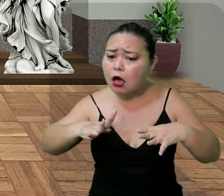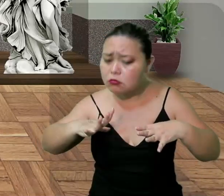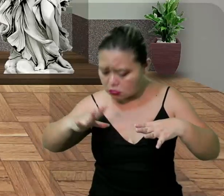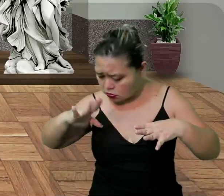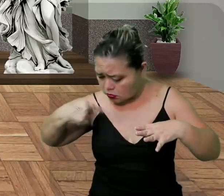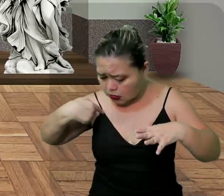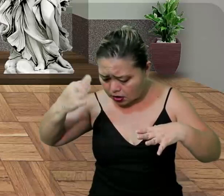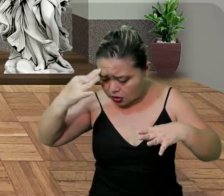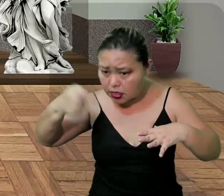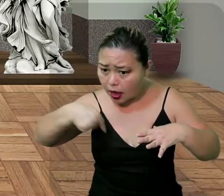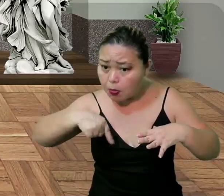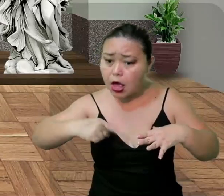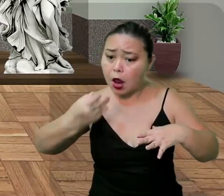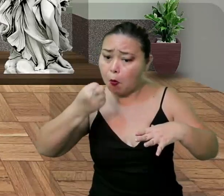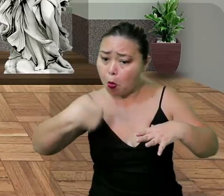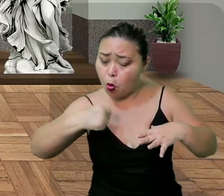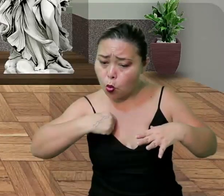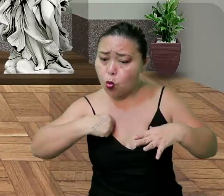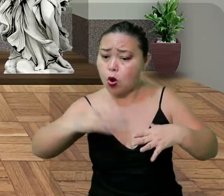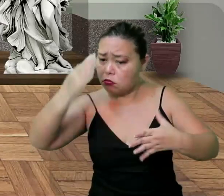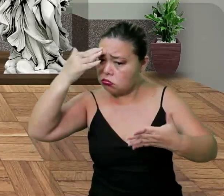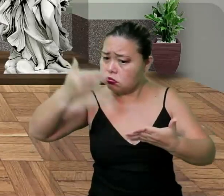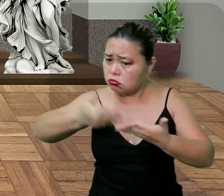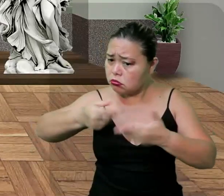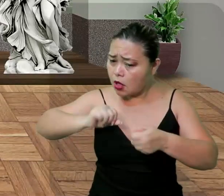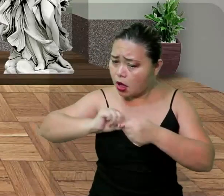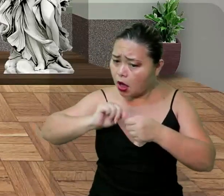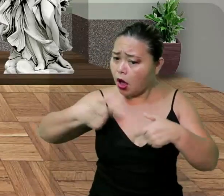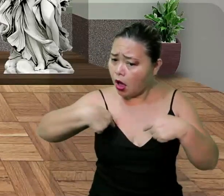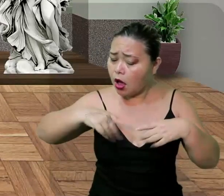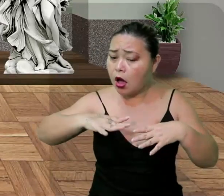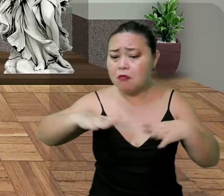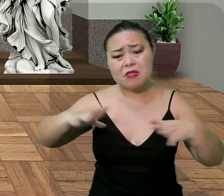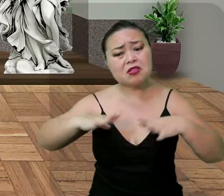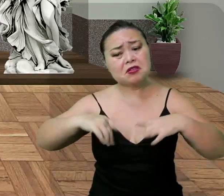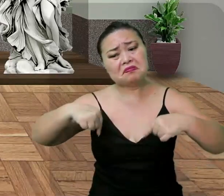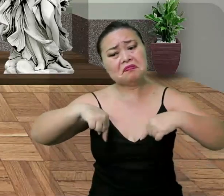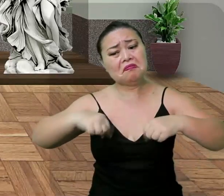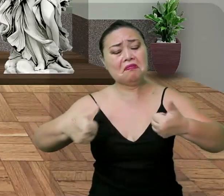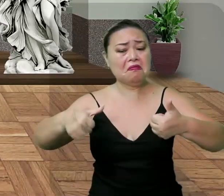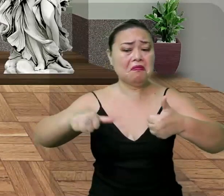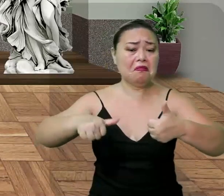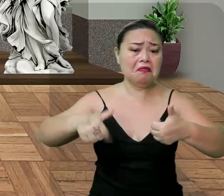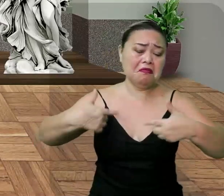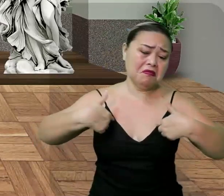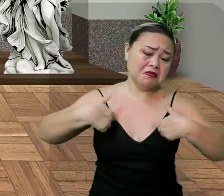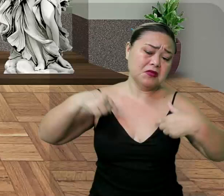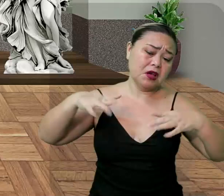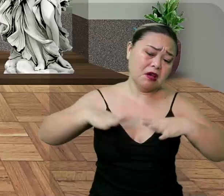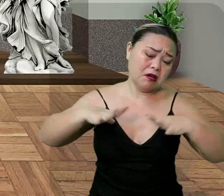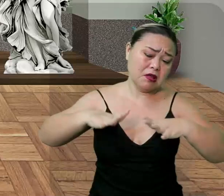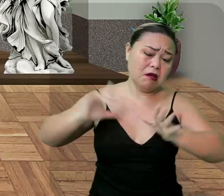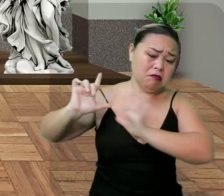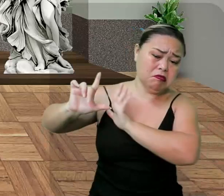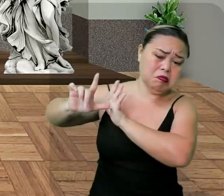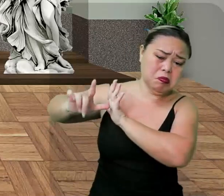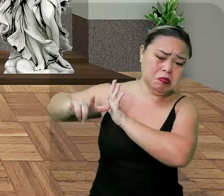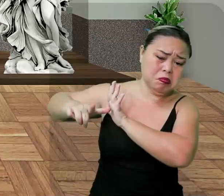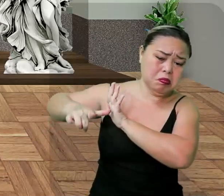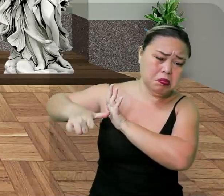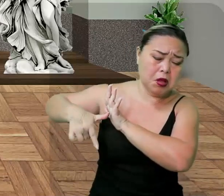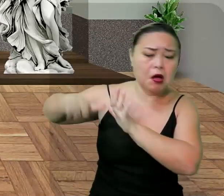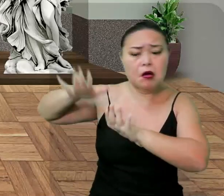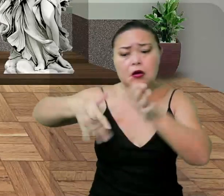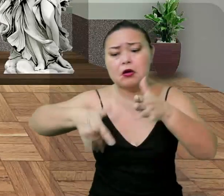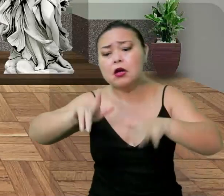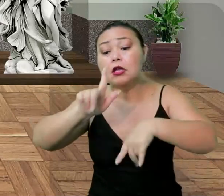defende, sabe que ela é boa, mas também tem cidade que não, sem chance, que está muito atrasado. Mas isso aí é questão